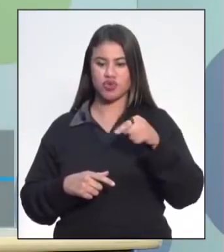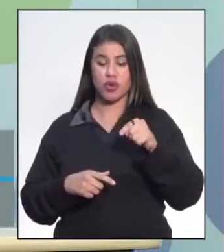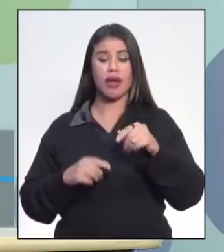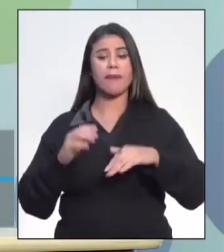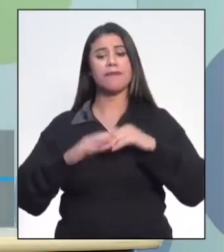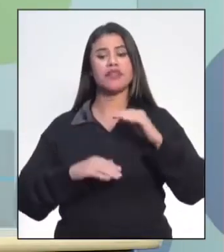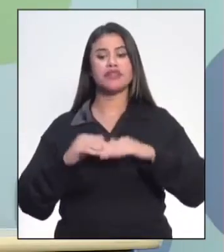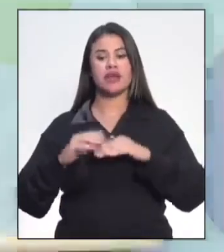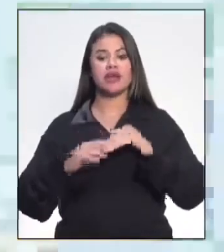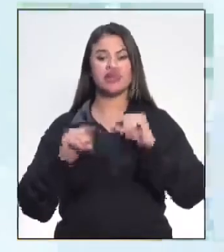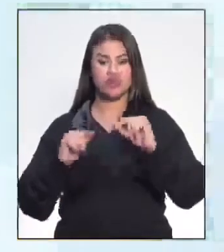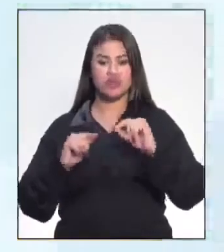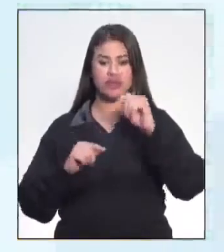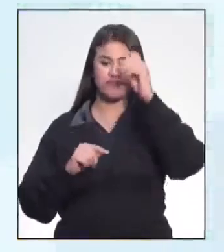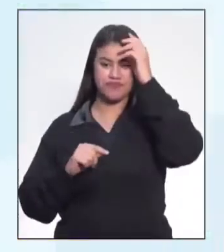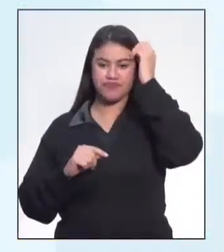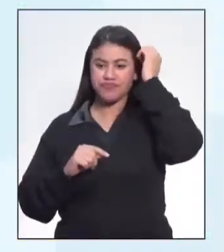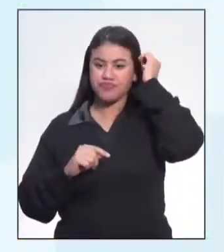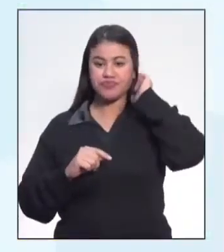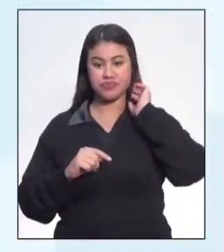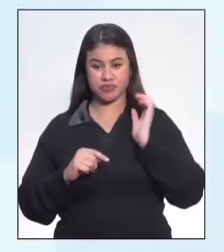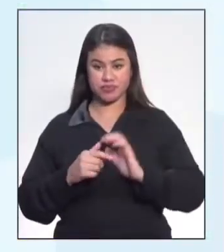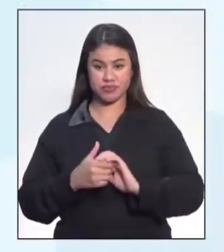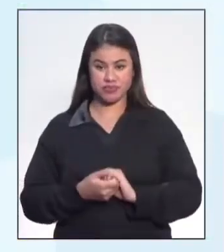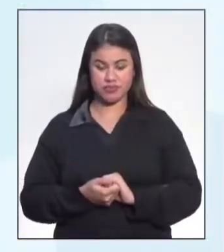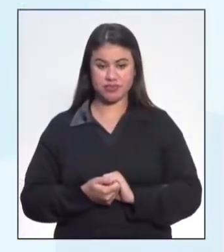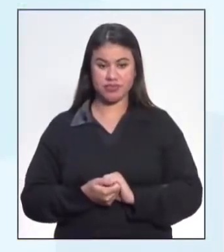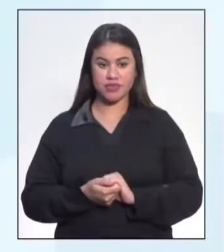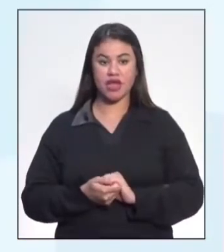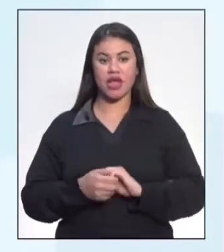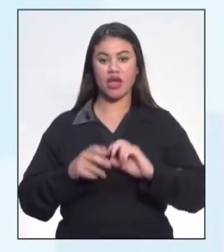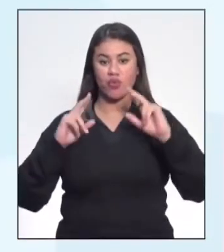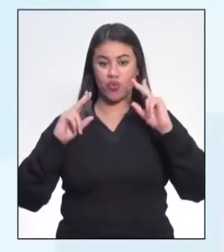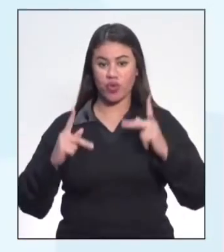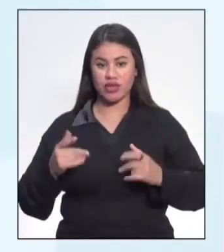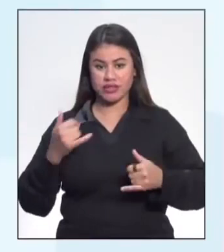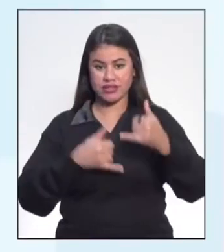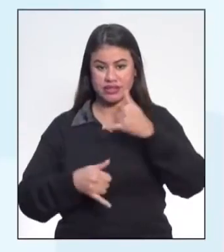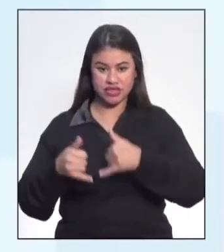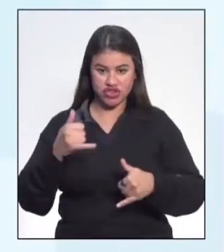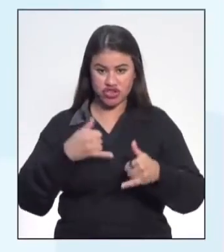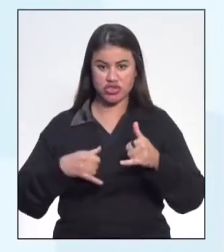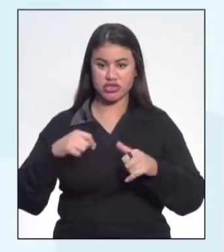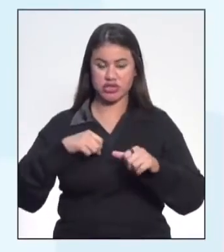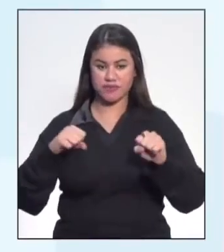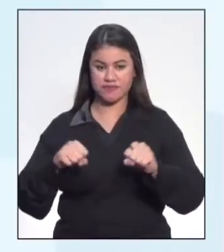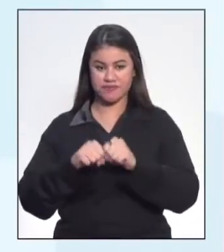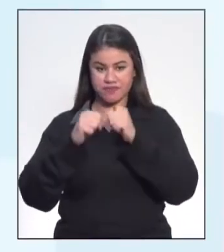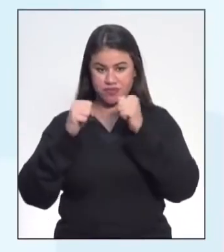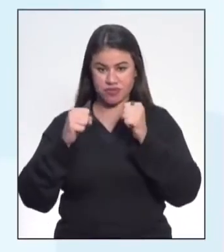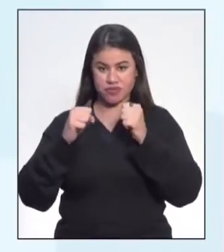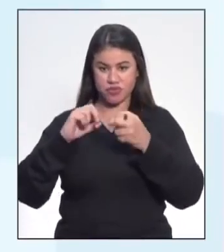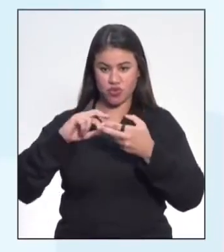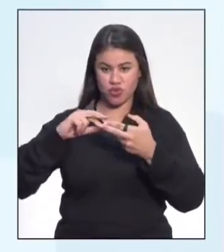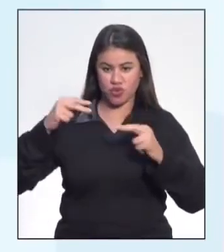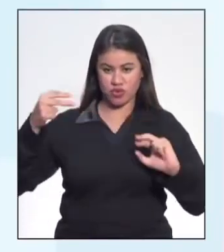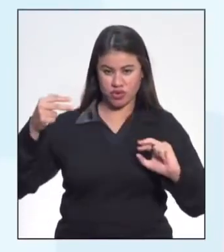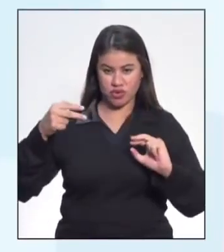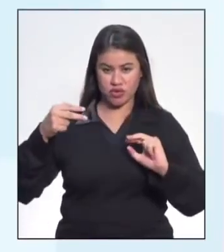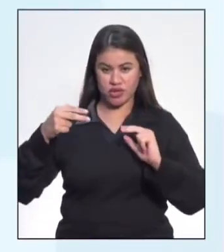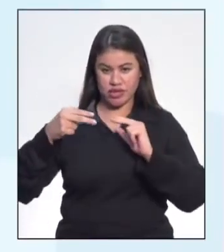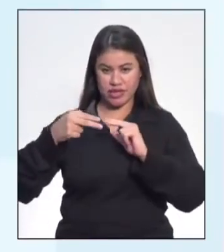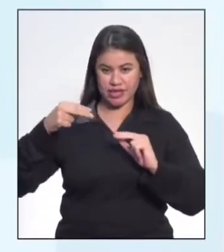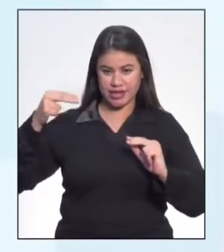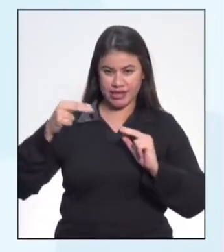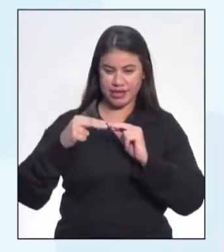vocês? Reconhecer que há energia envolvida na quebra e na formação de ligações químicas, conceituar transformações